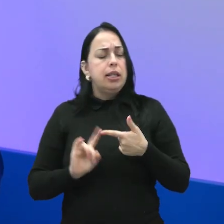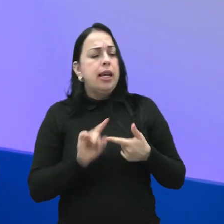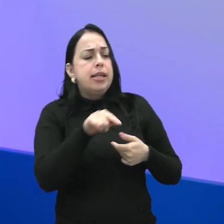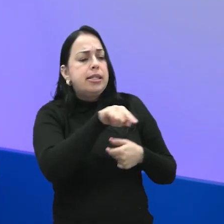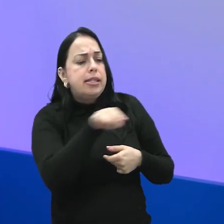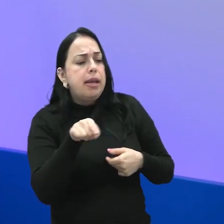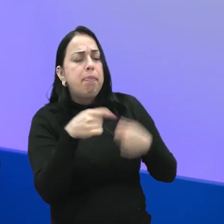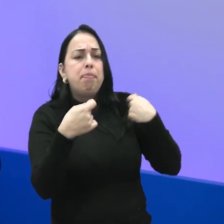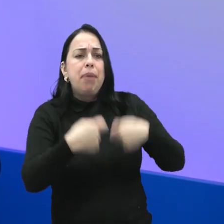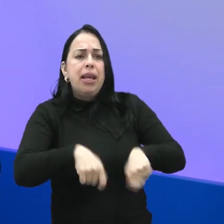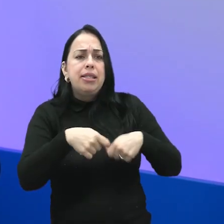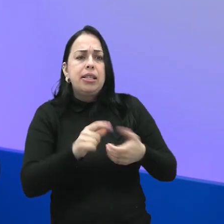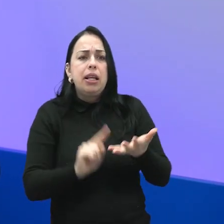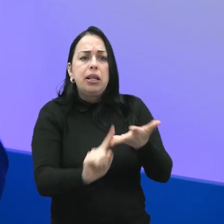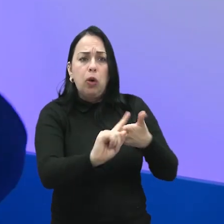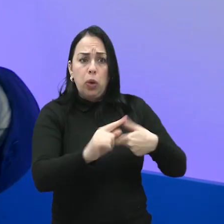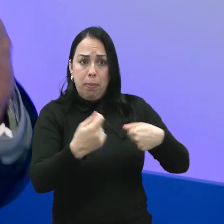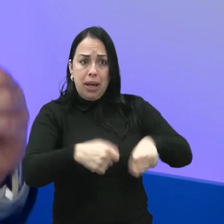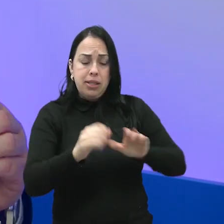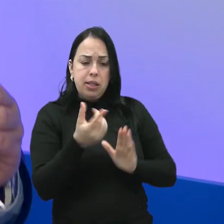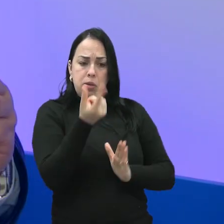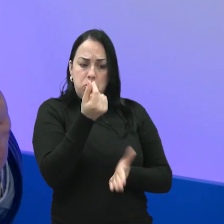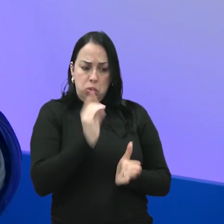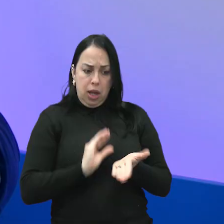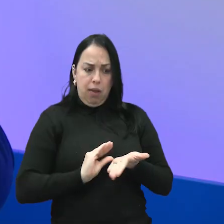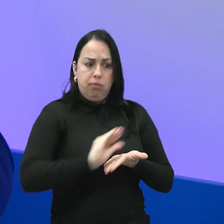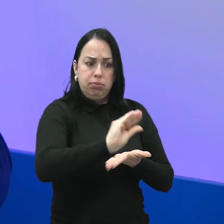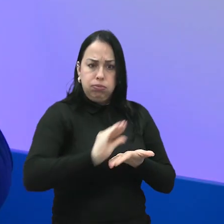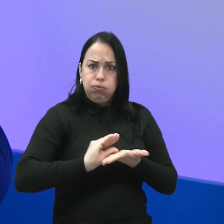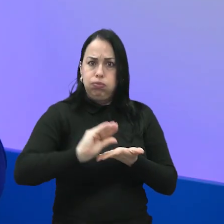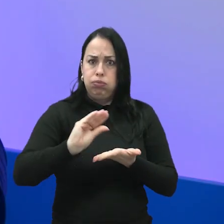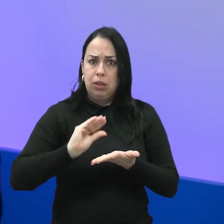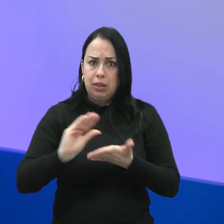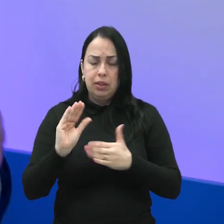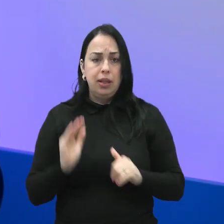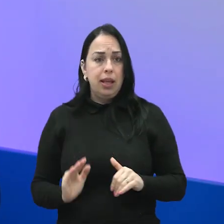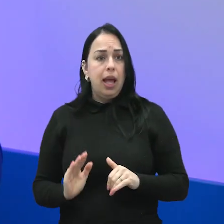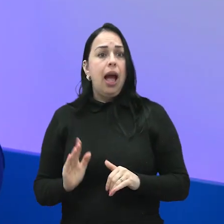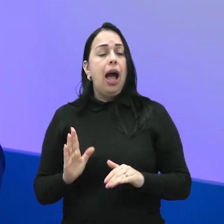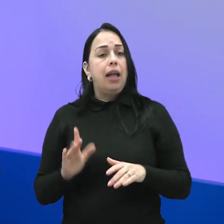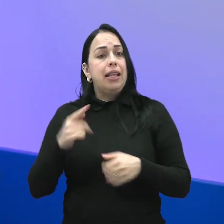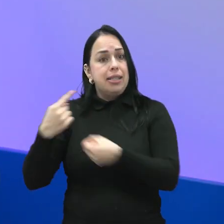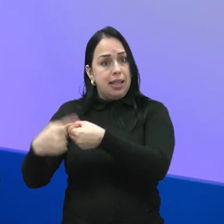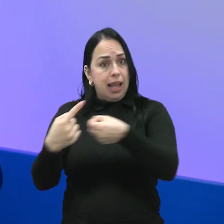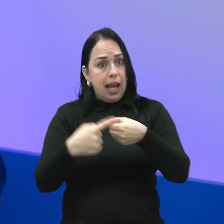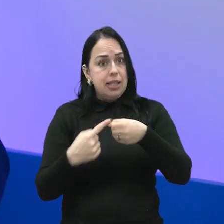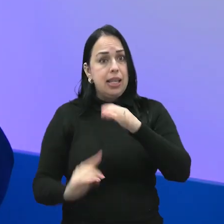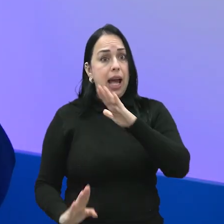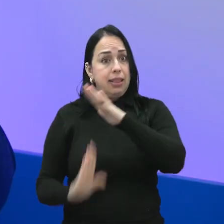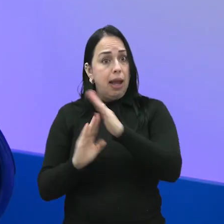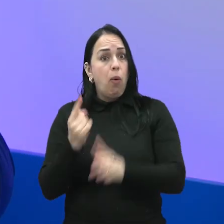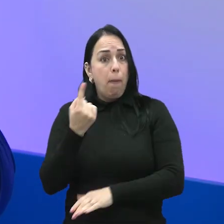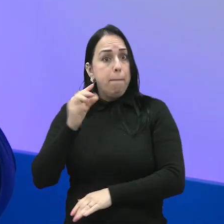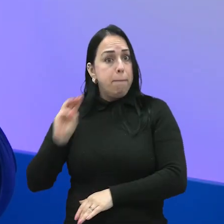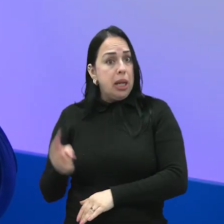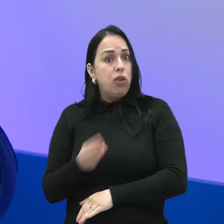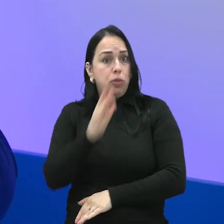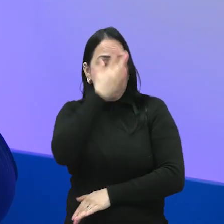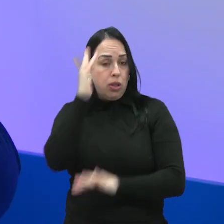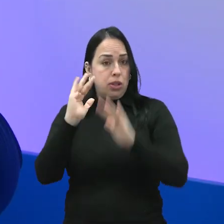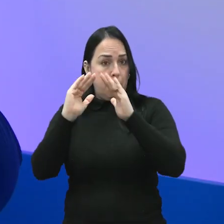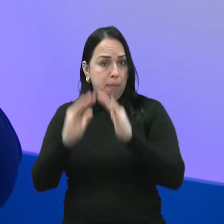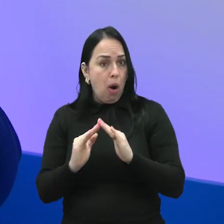atende a necessidade do município, a demanda dos médios municípios abaixo de 1 milhão de habitantes, que são regras